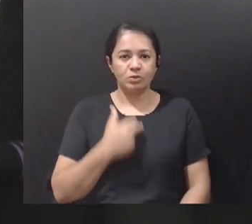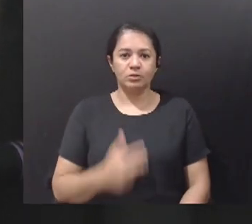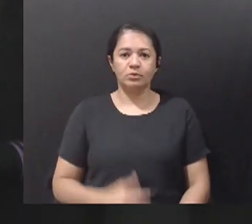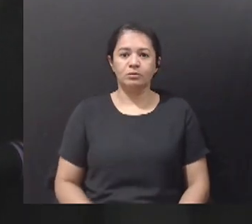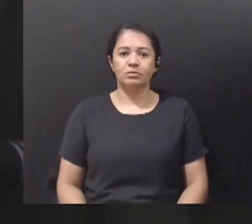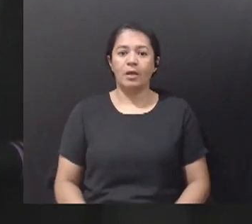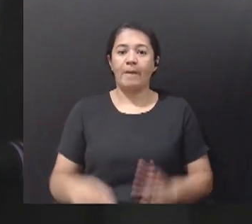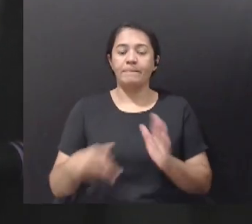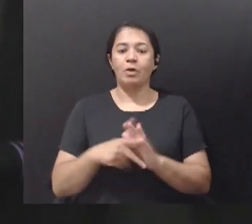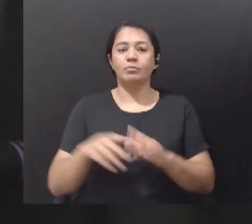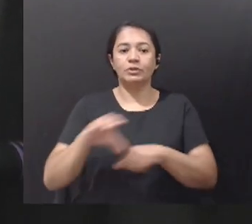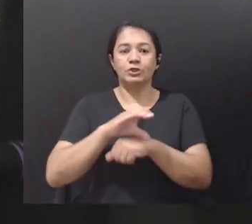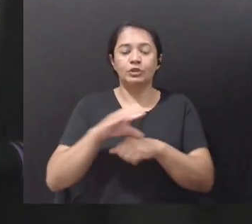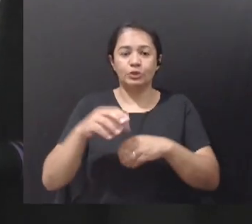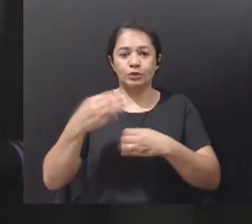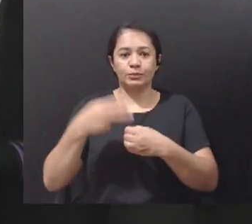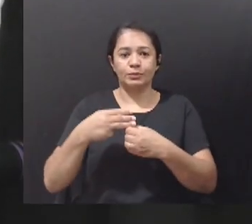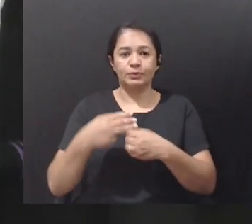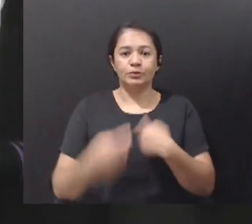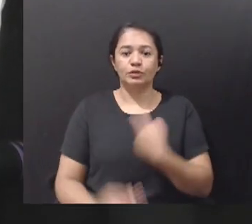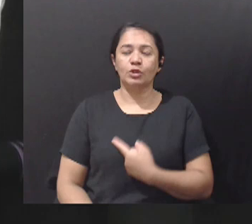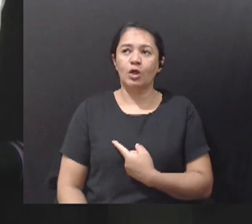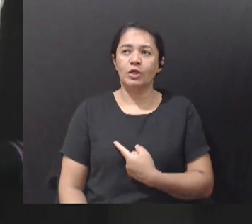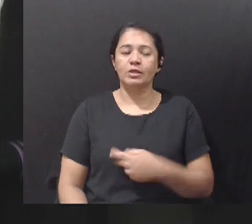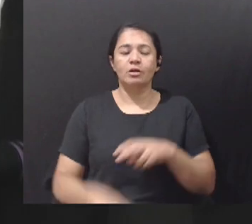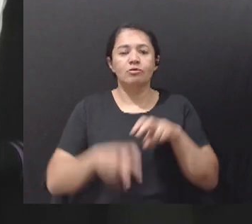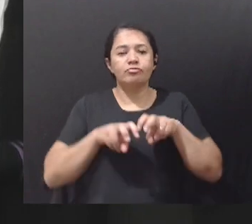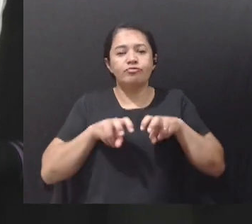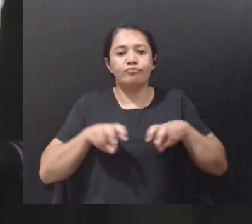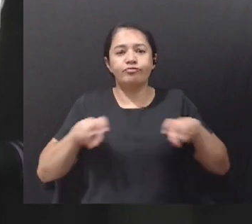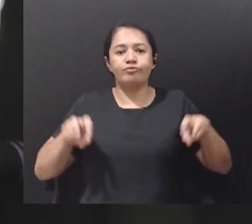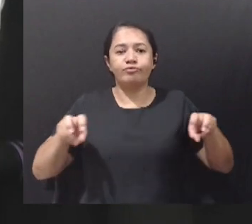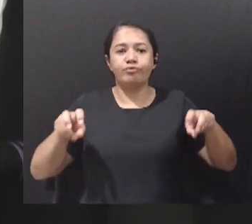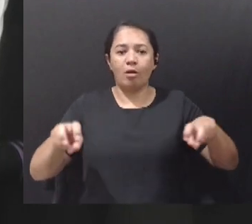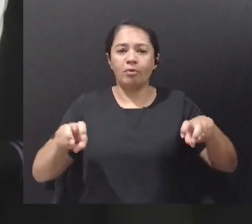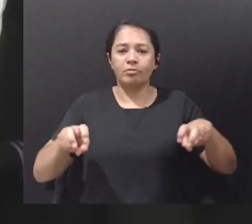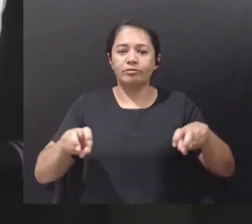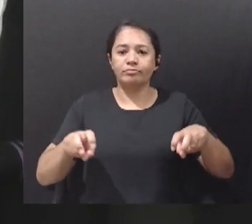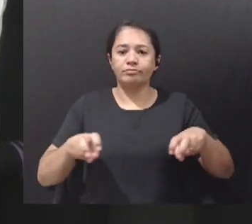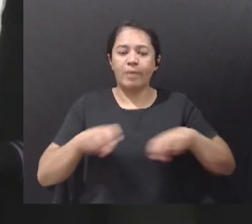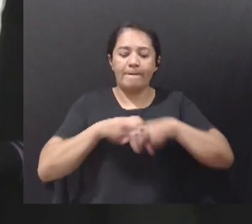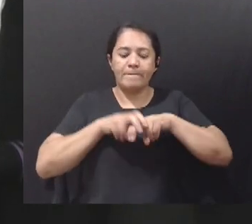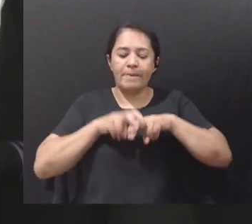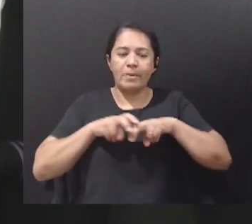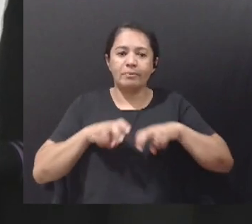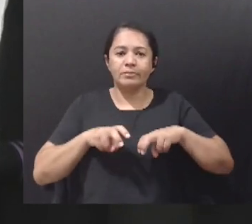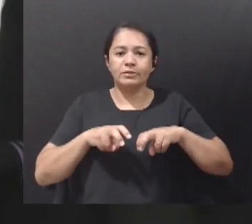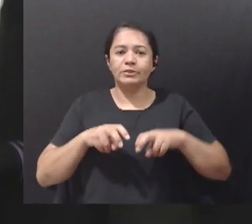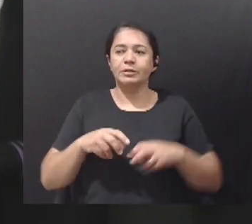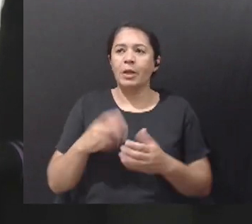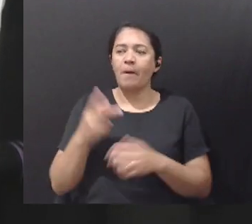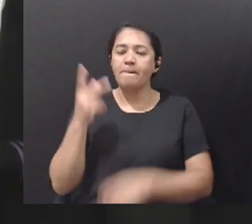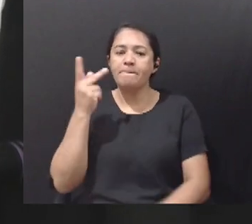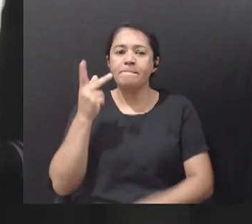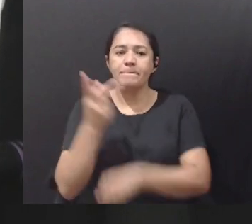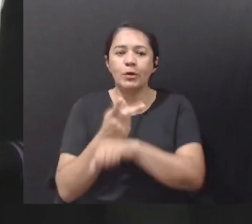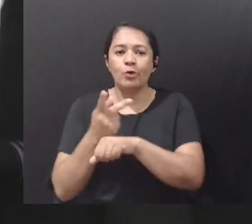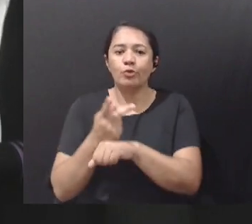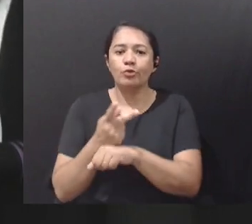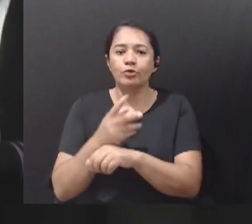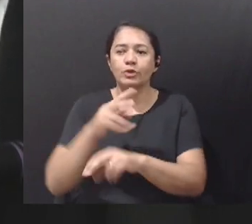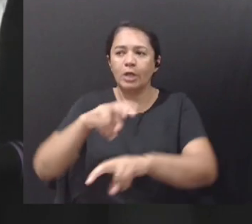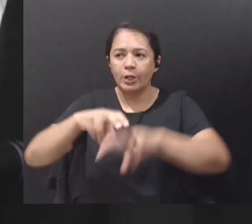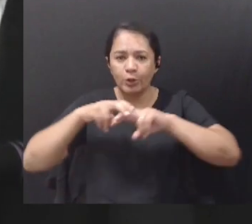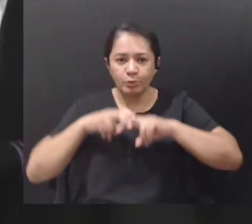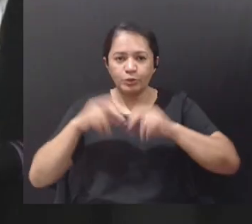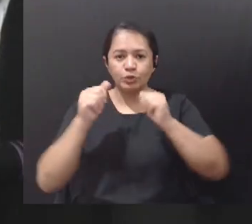Municipal. Então, nós estávamos sentados buscando razões, motivos, e isso é junto com a sociedade.